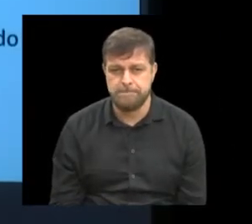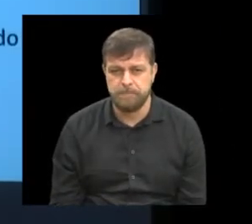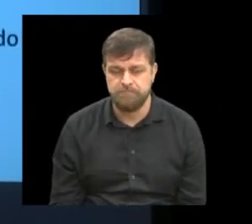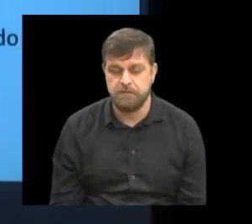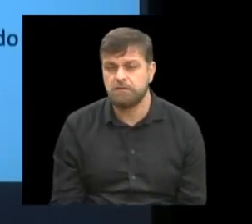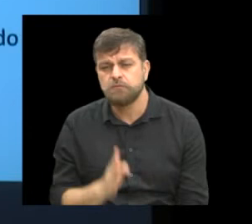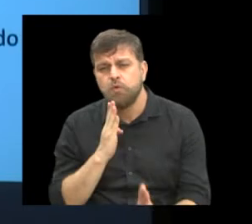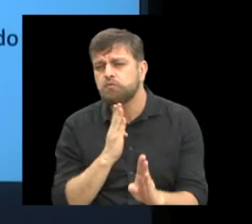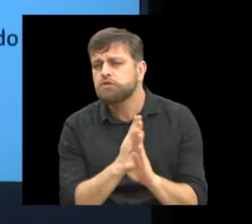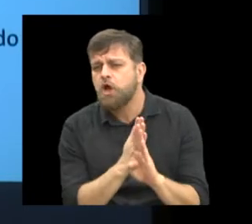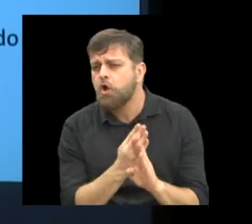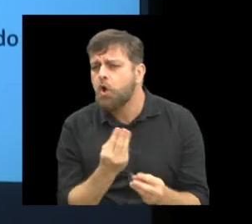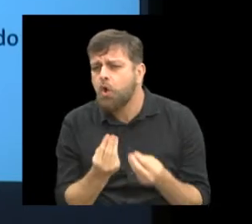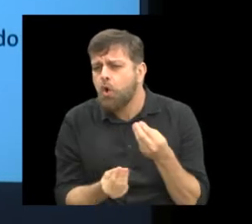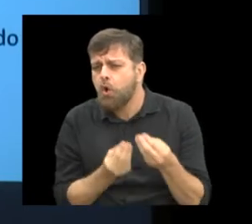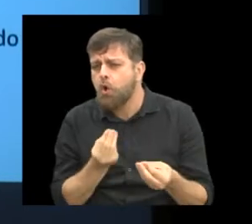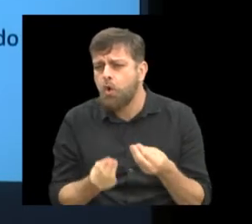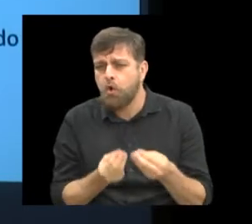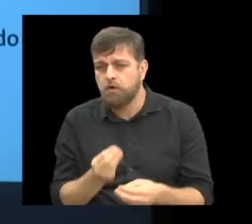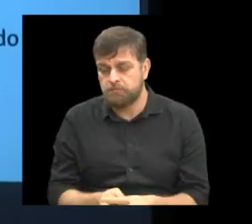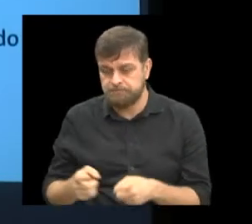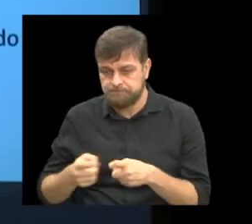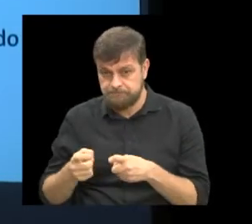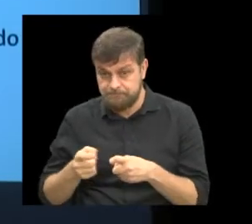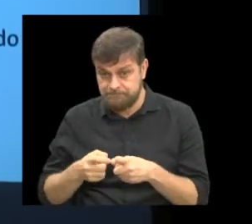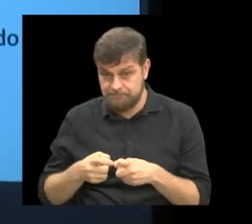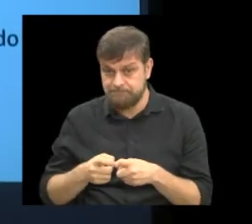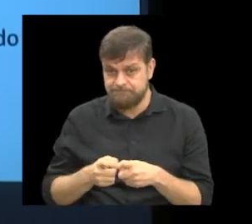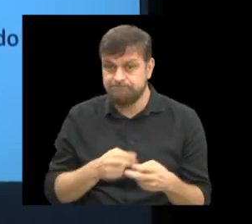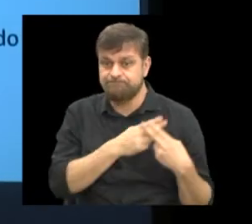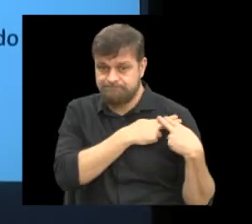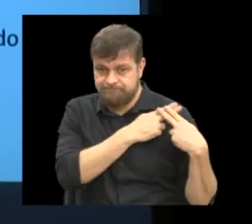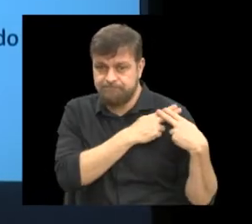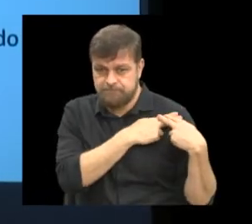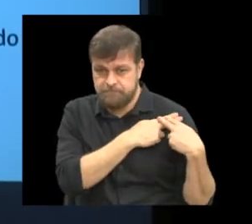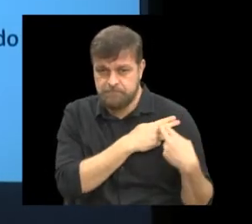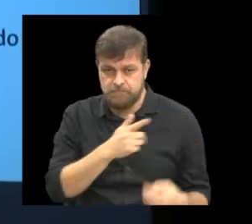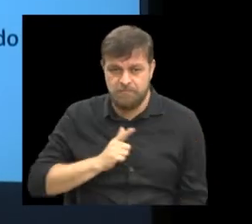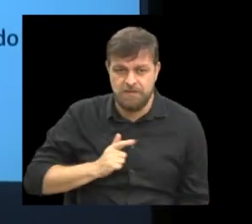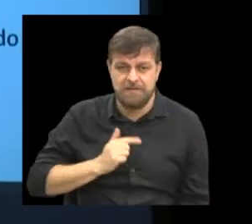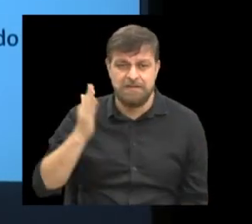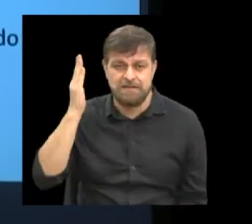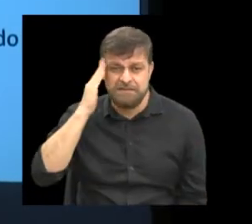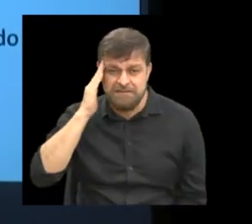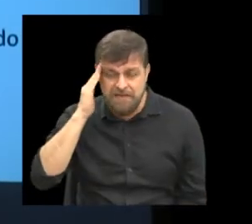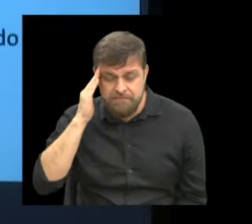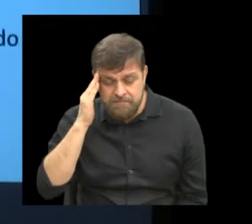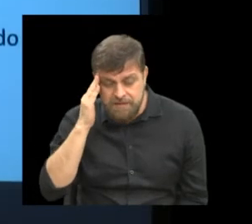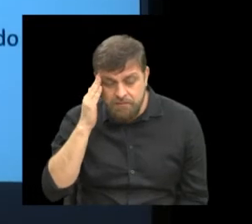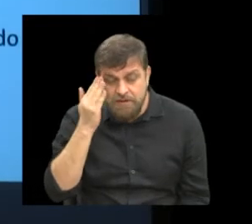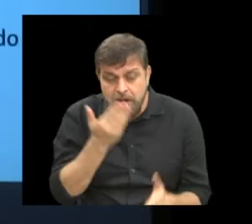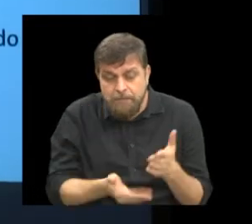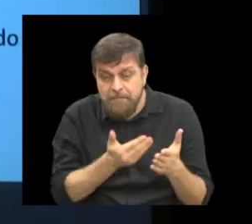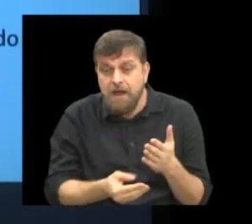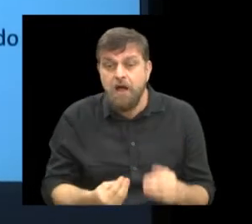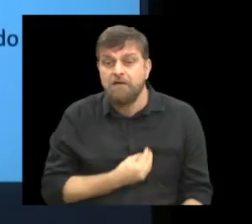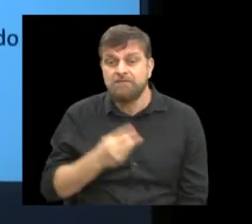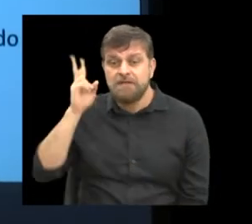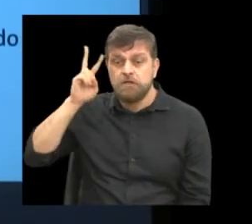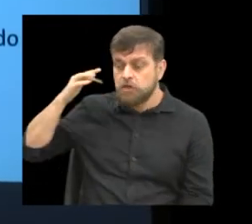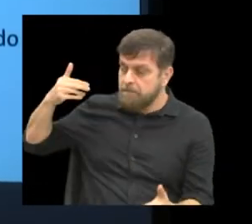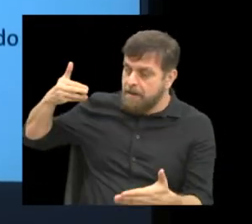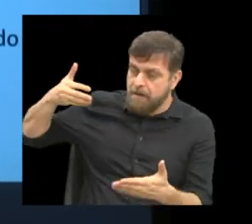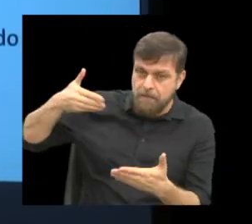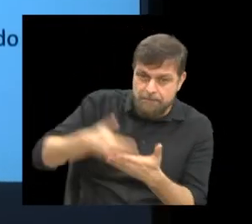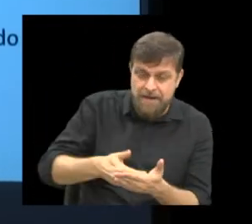O diagnóstico. O diagnóstico é essencialmente clínico. Leva em conta o comprometimento e o histórico do paciente.